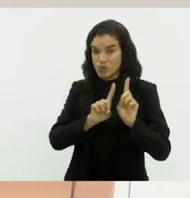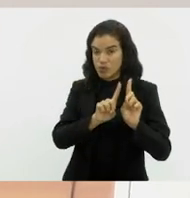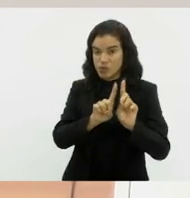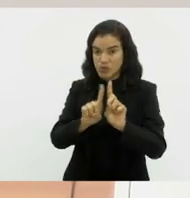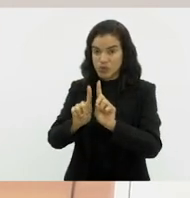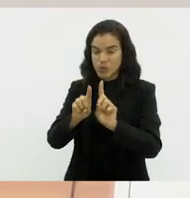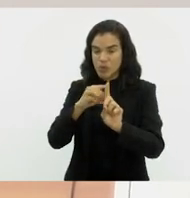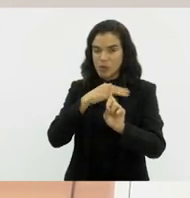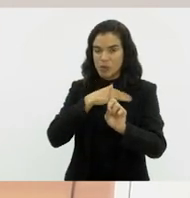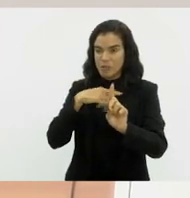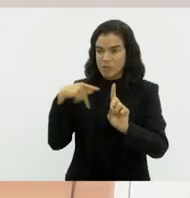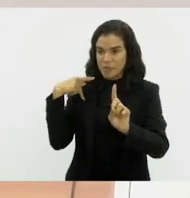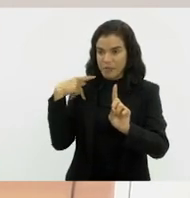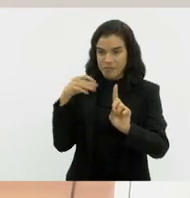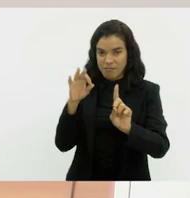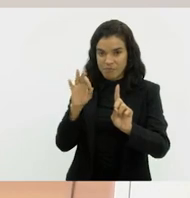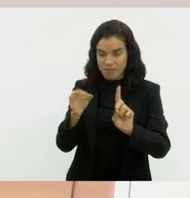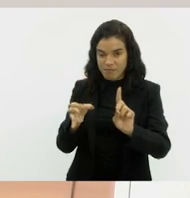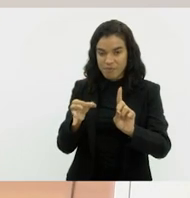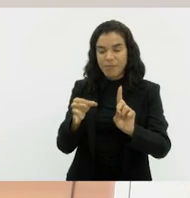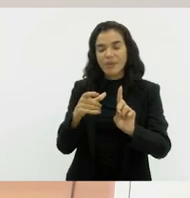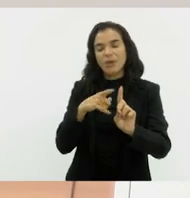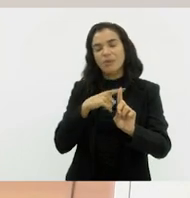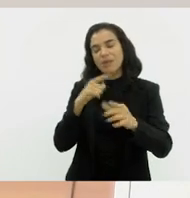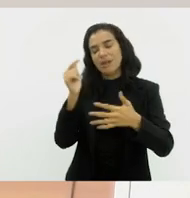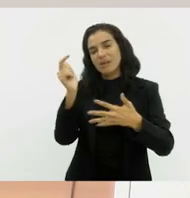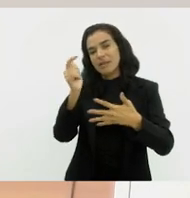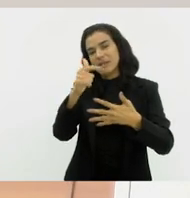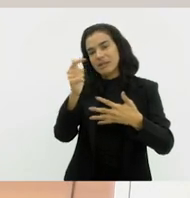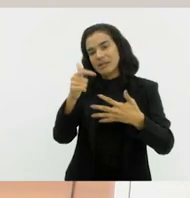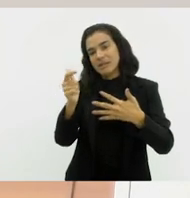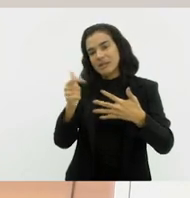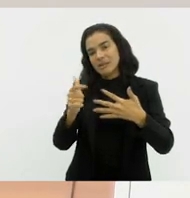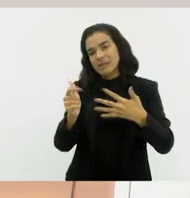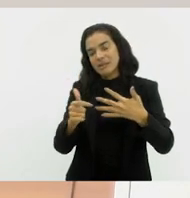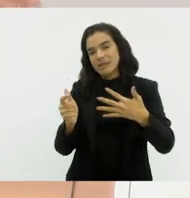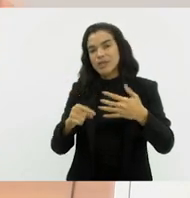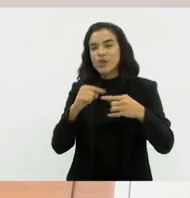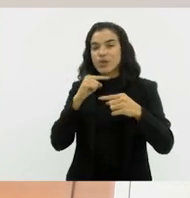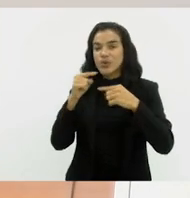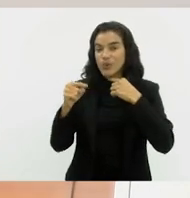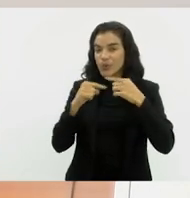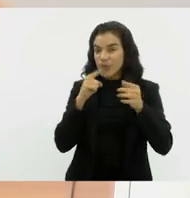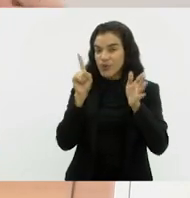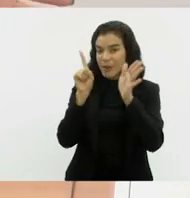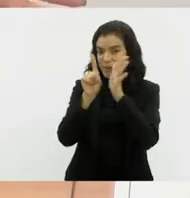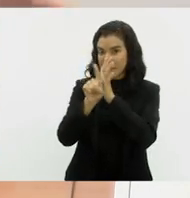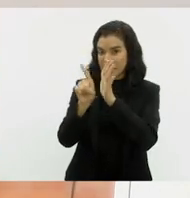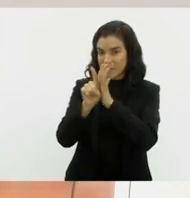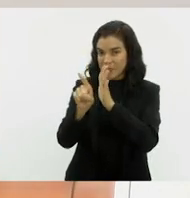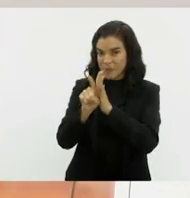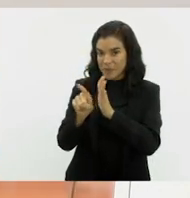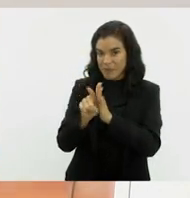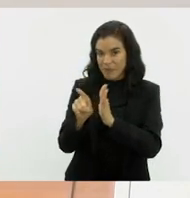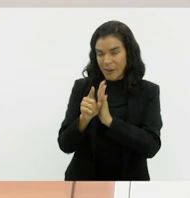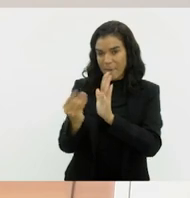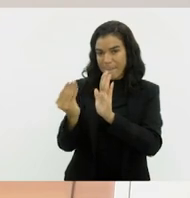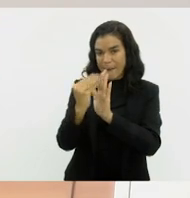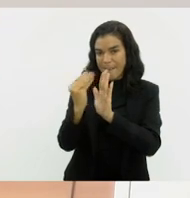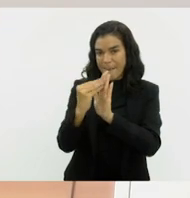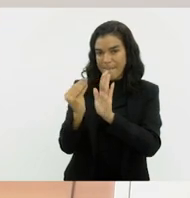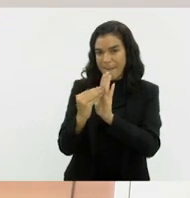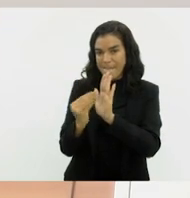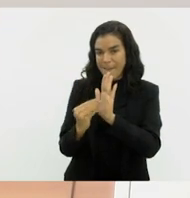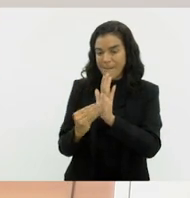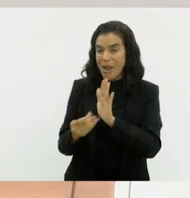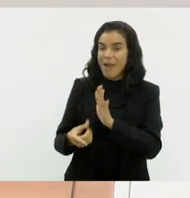MP. Então, o senhor tem uma série de questionamentos a serem feitos a esse plano